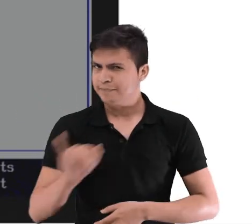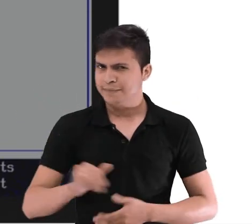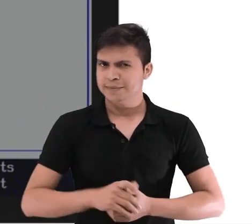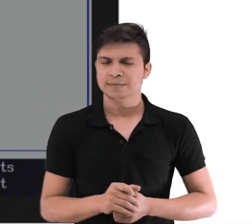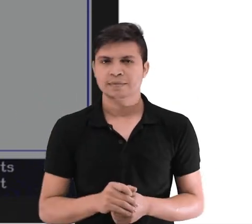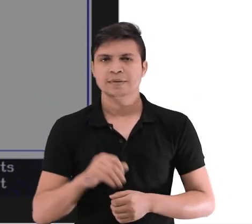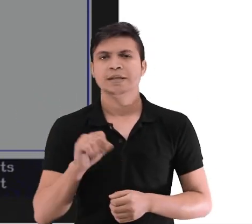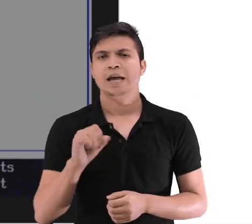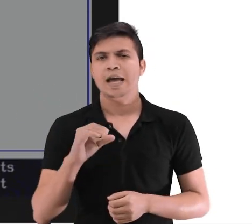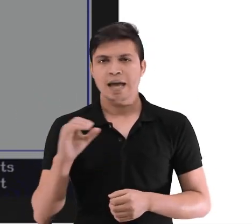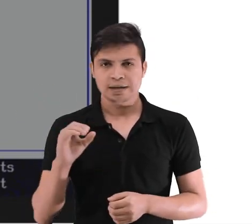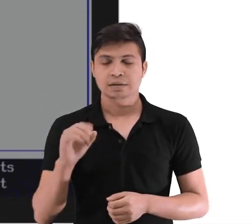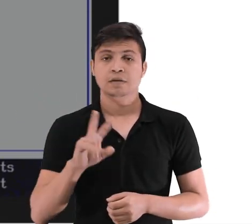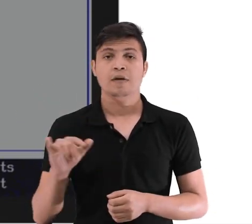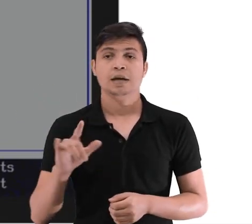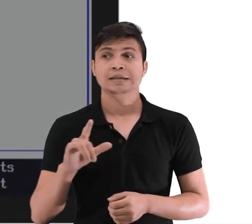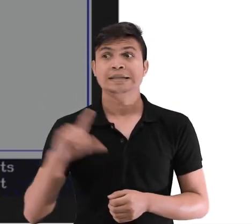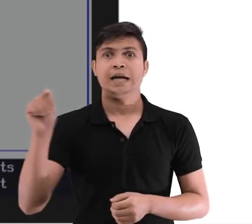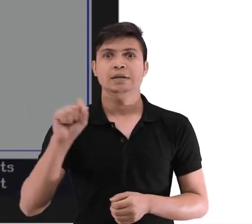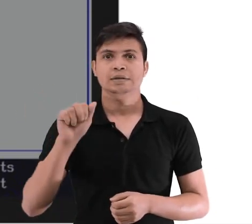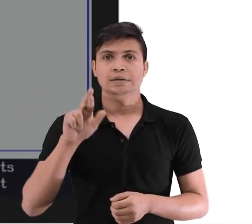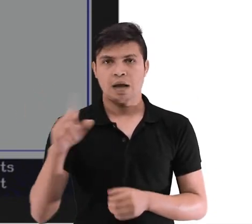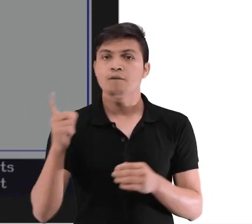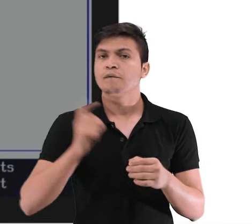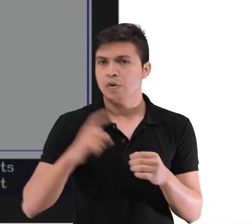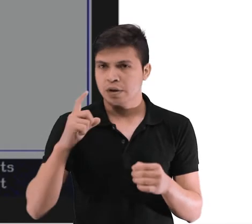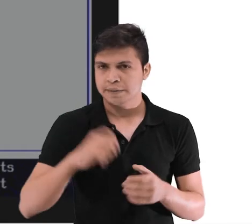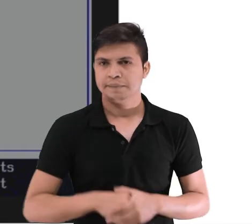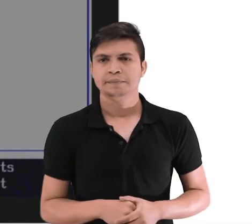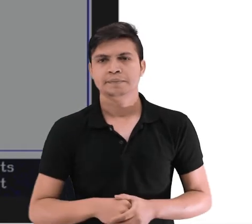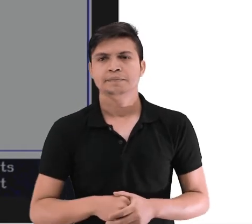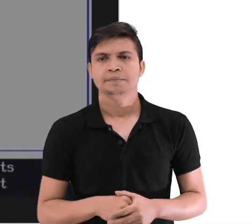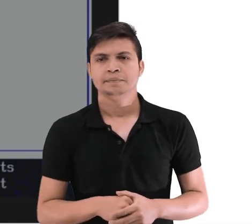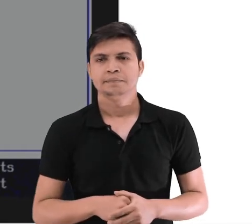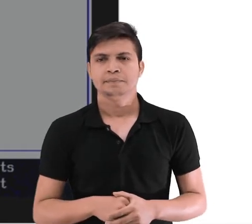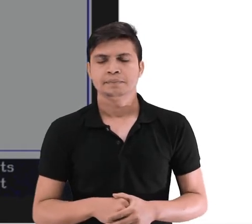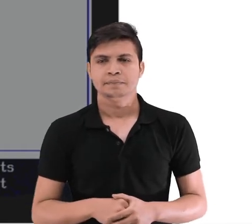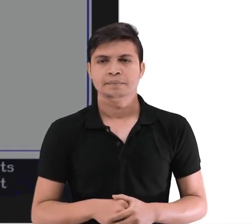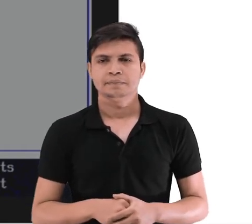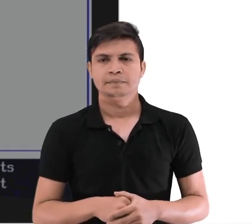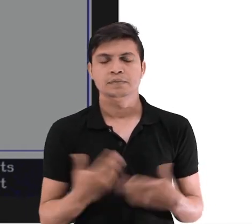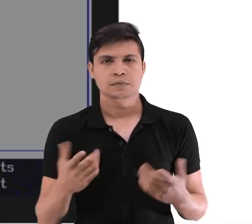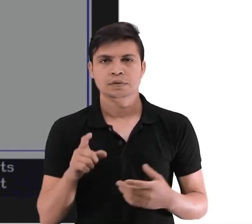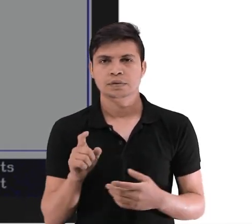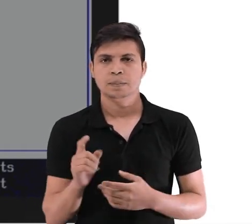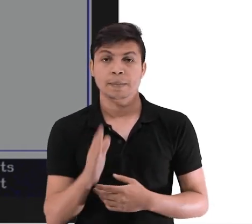ESC, ele vai sair, ele vai voltar, certo? Direcional para cima e para